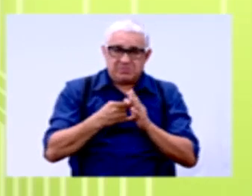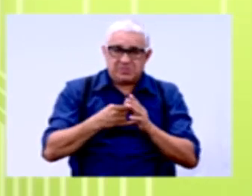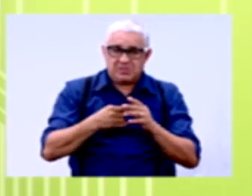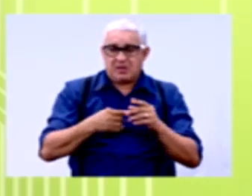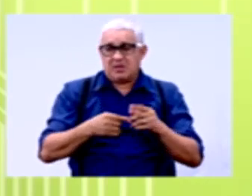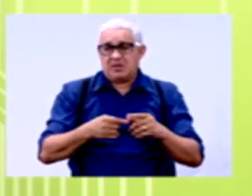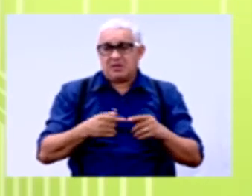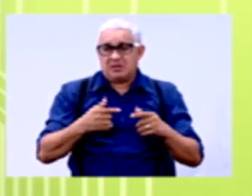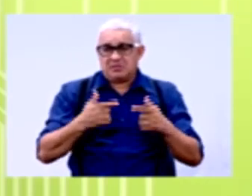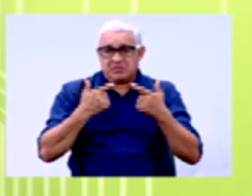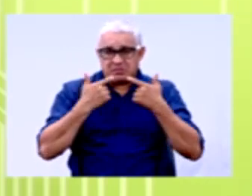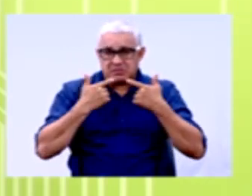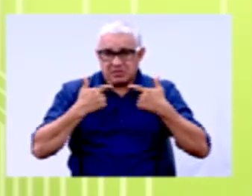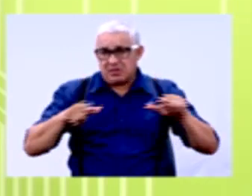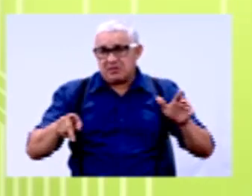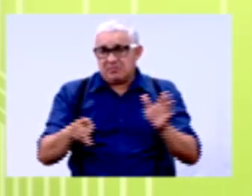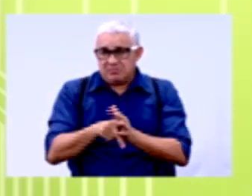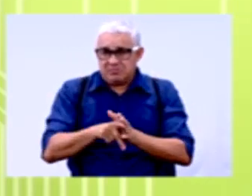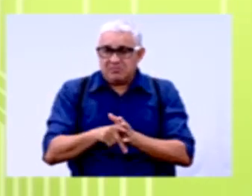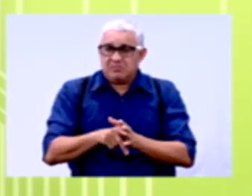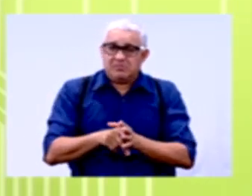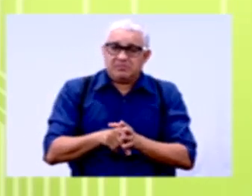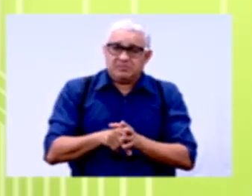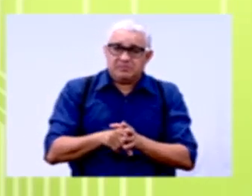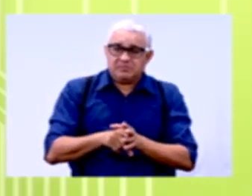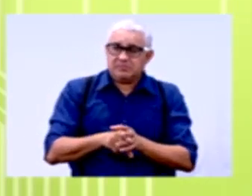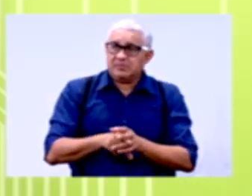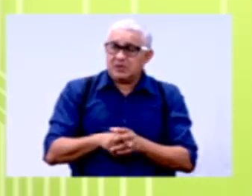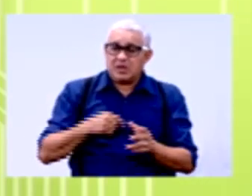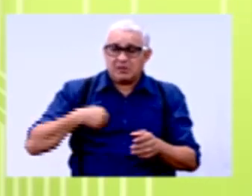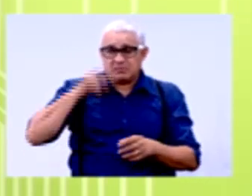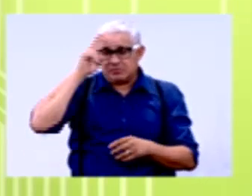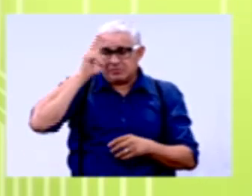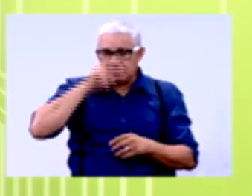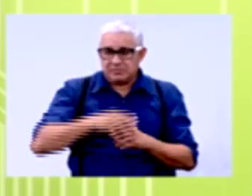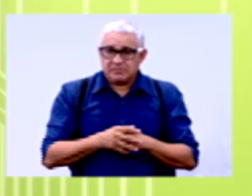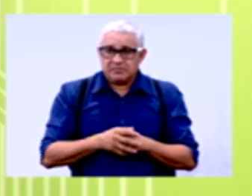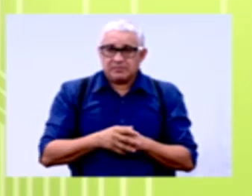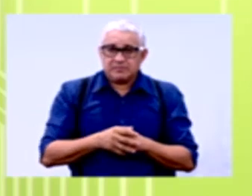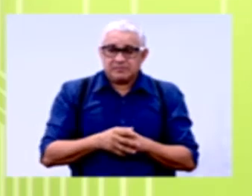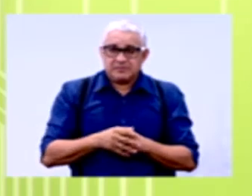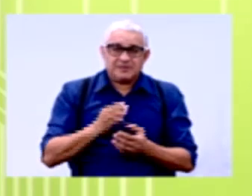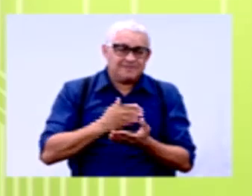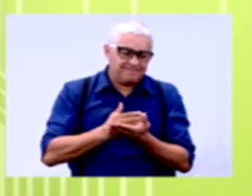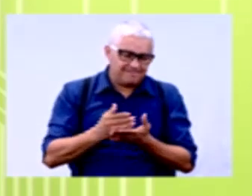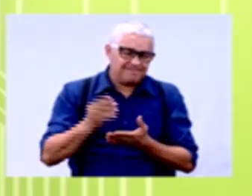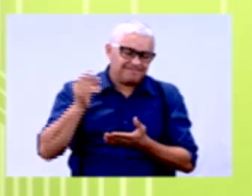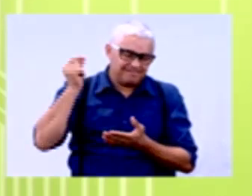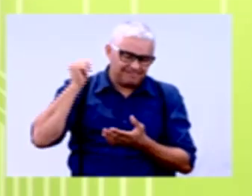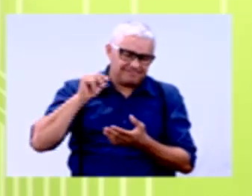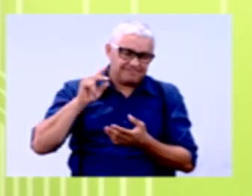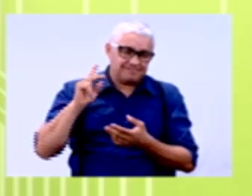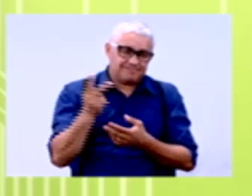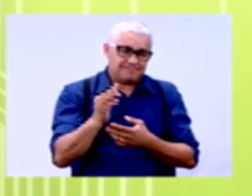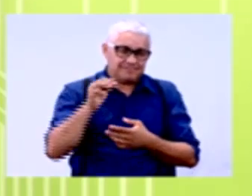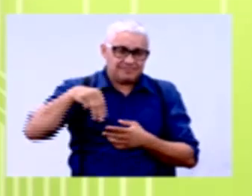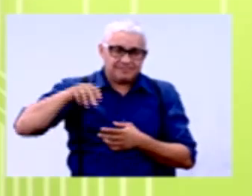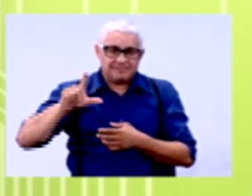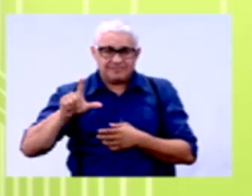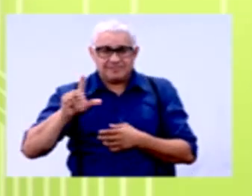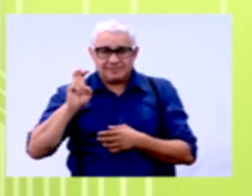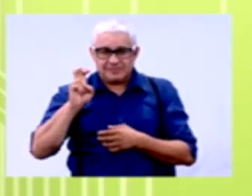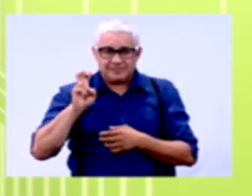linguagens proprietárias, né? Por exemplo, eu lembro que quando começou esse negócio de HTML5, né,